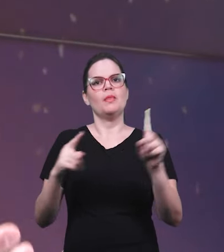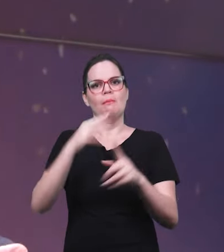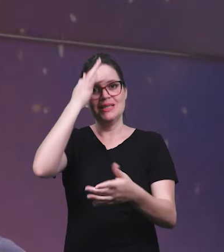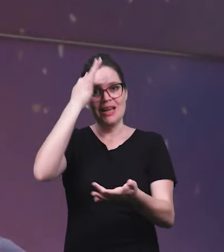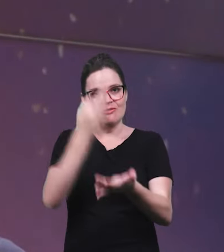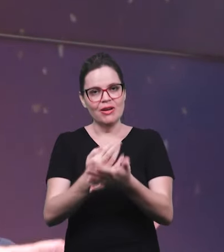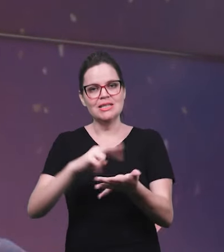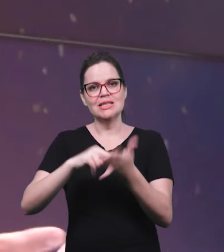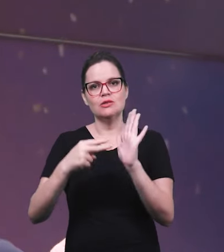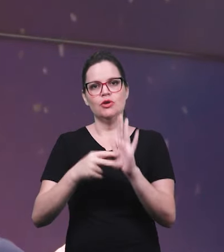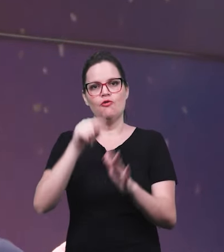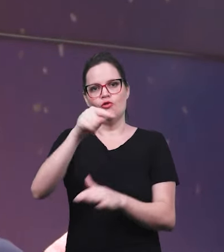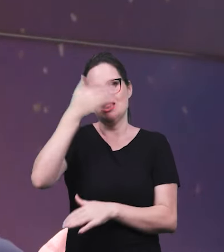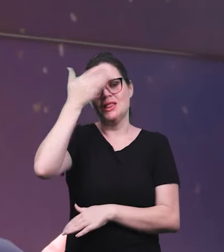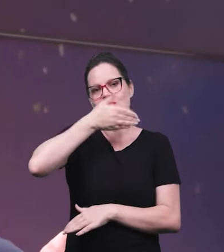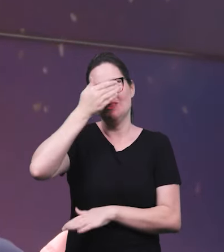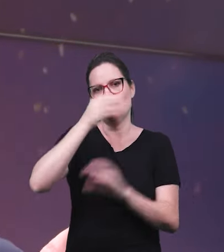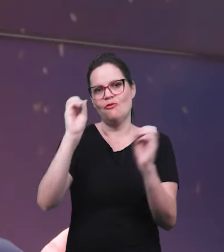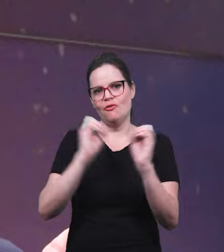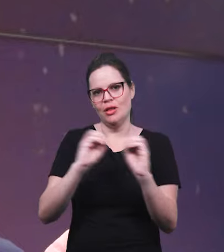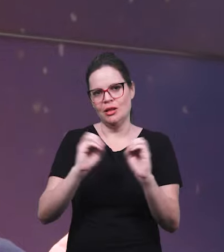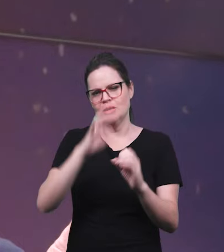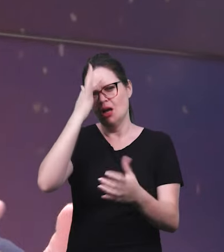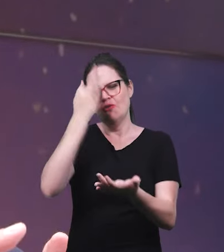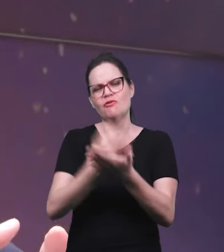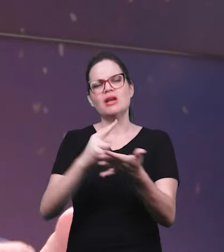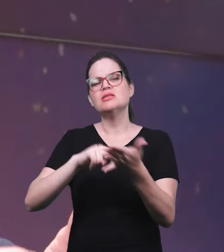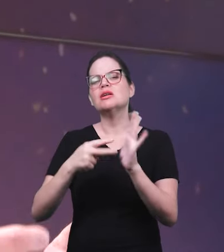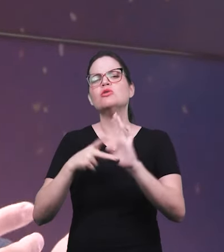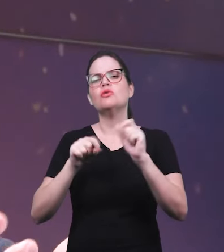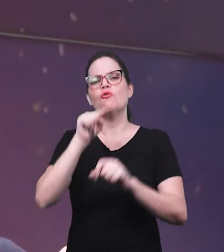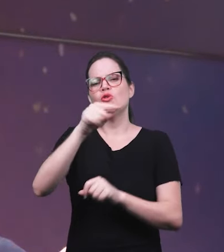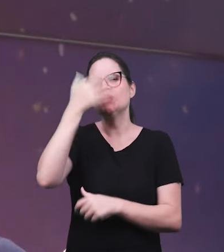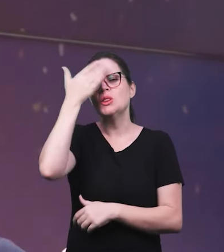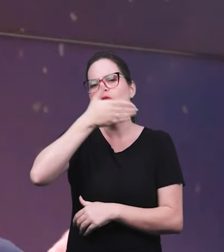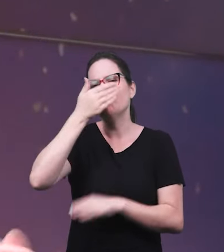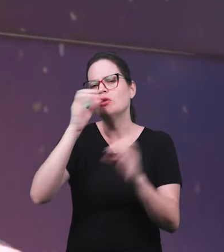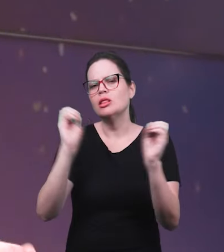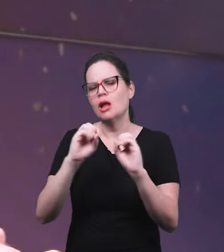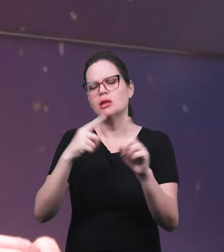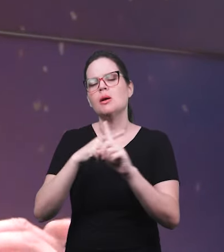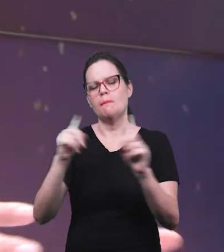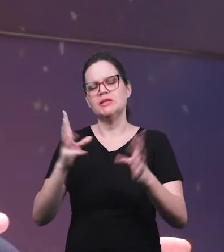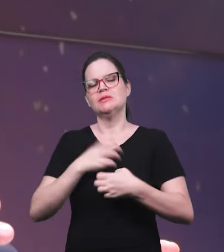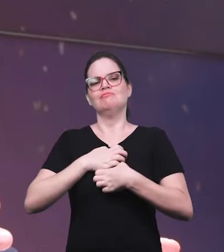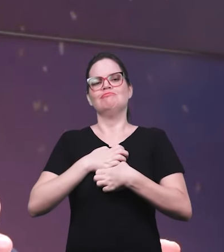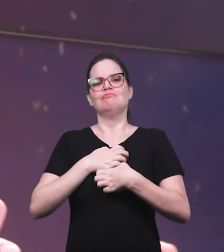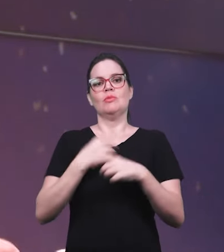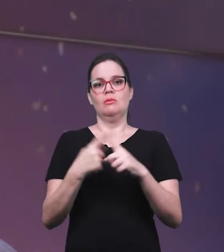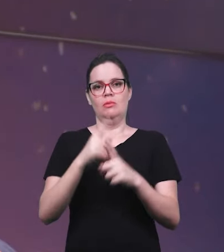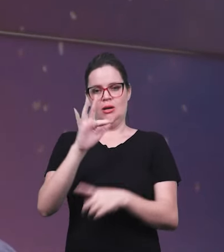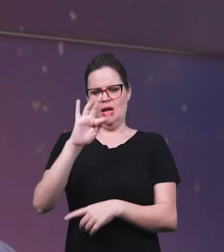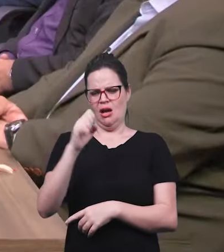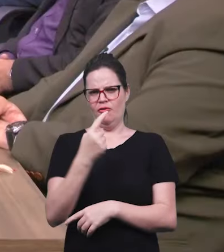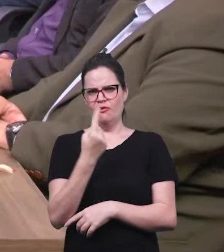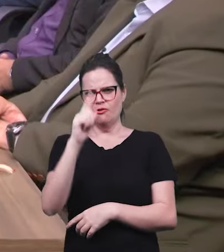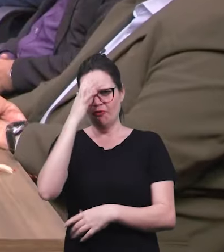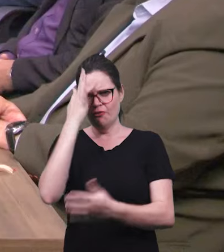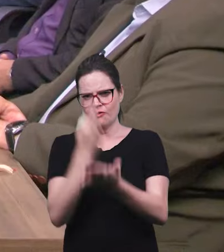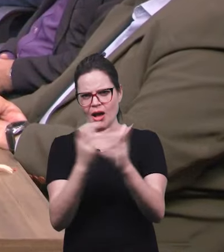não vê. Está lá na definição, na carta aos Hebreus, né? Então é a prova do que não se vê. Né? A fé não pode ser materializada.